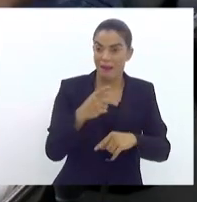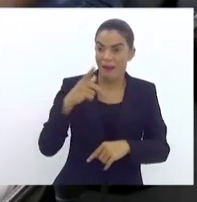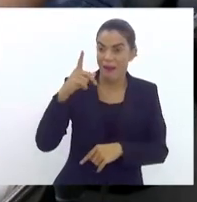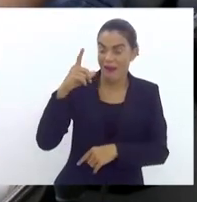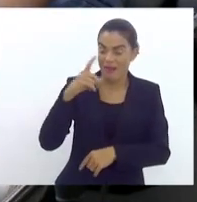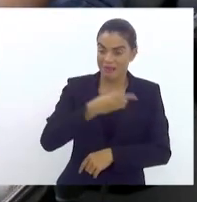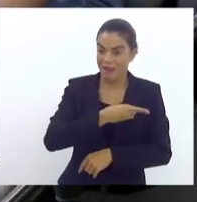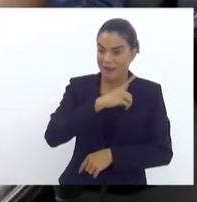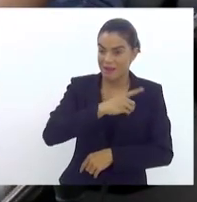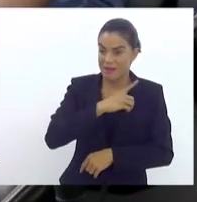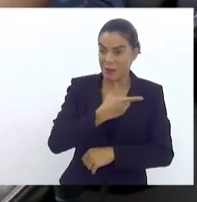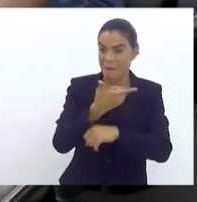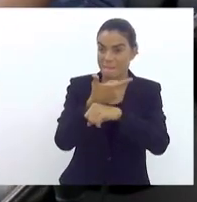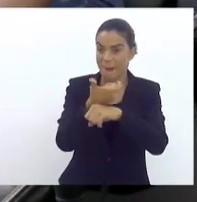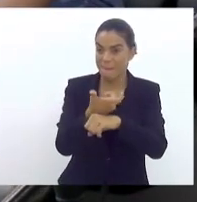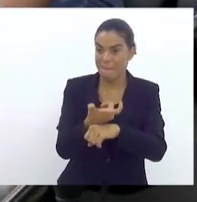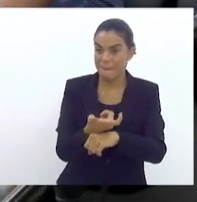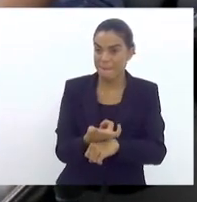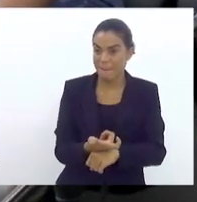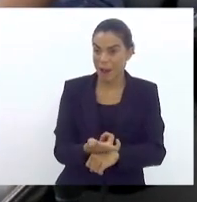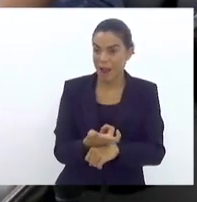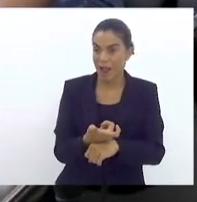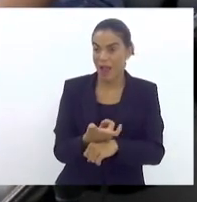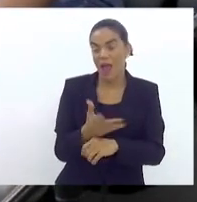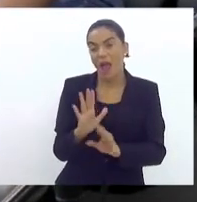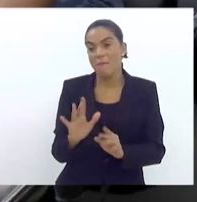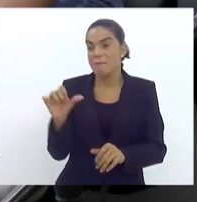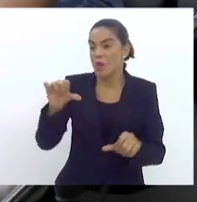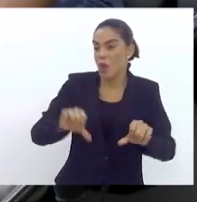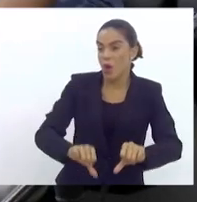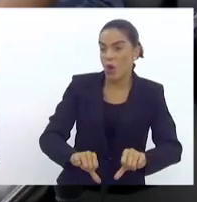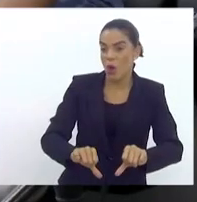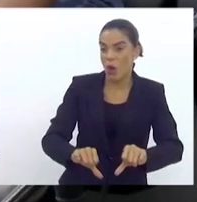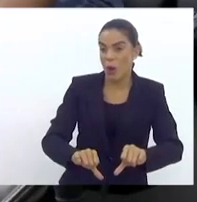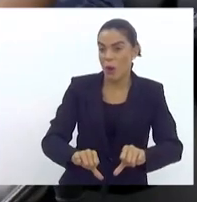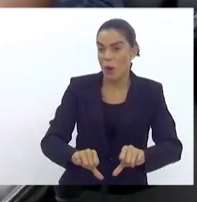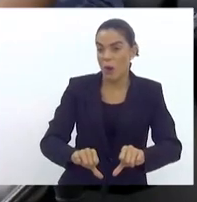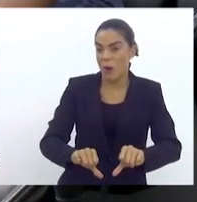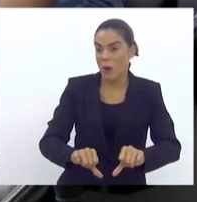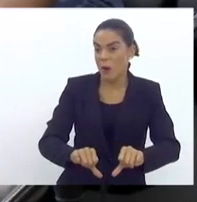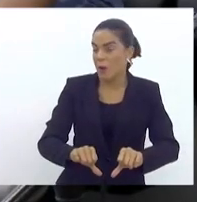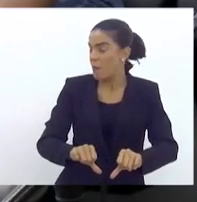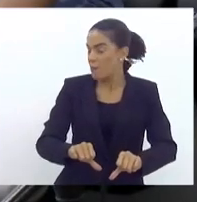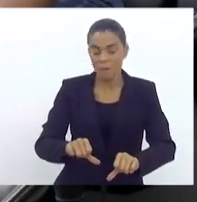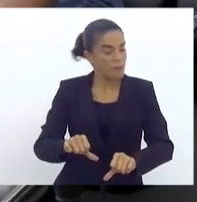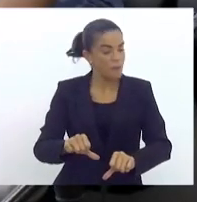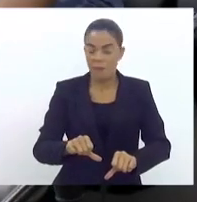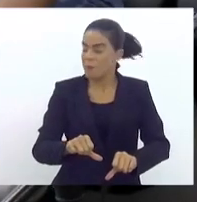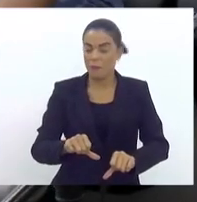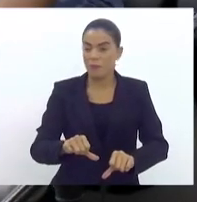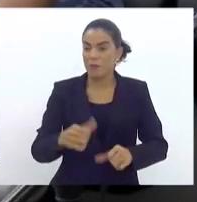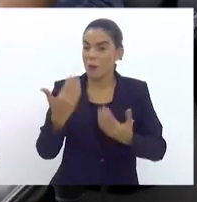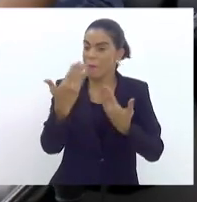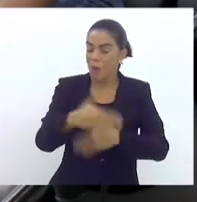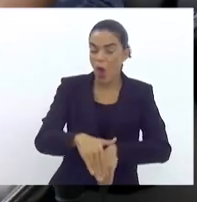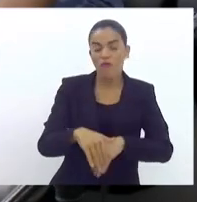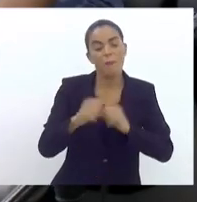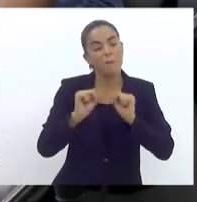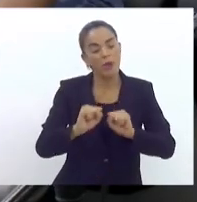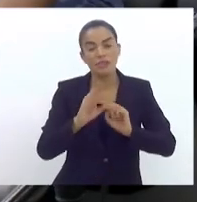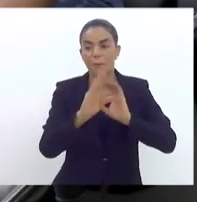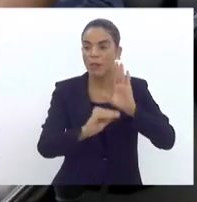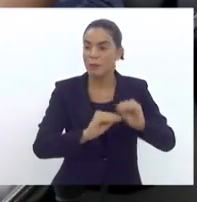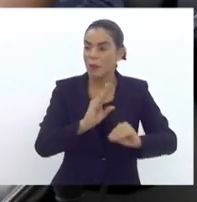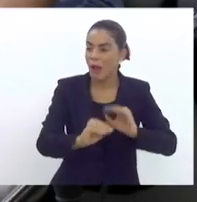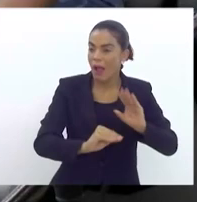o policial junta nos autos Promotor denuncia pior aí chega lá o juiz Ah não para ouvir lista porque pode ser problema manipulada